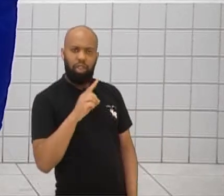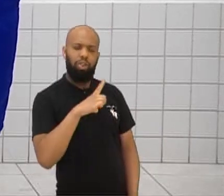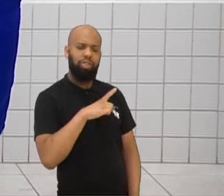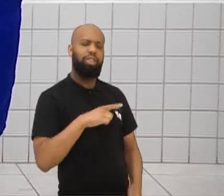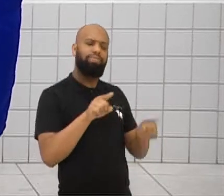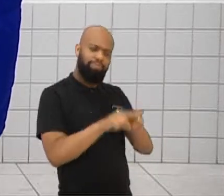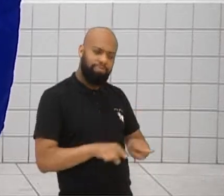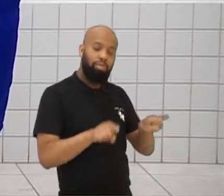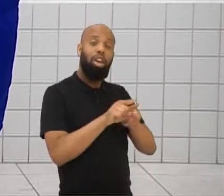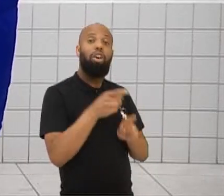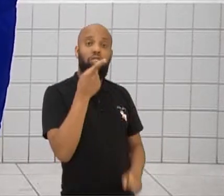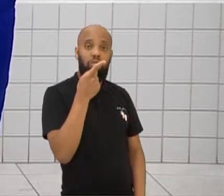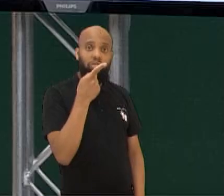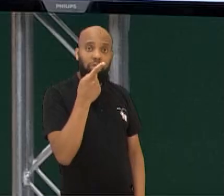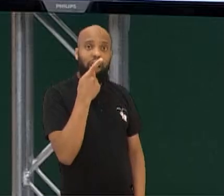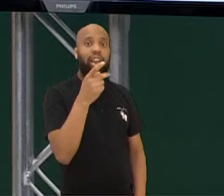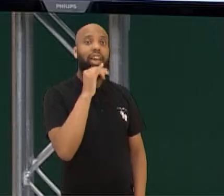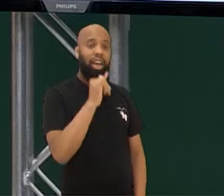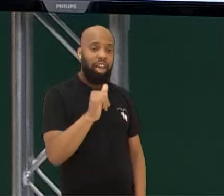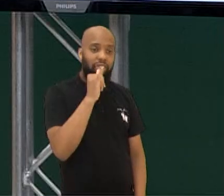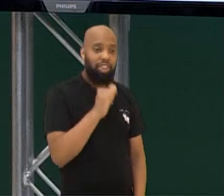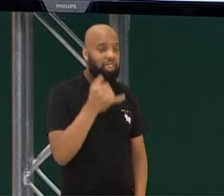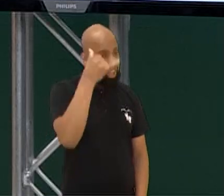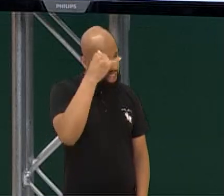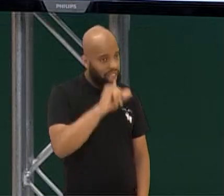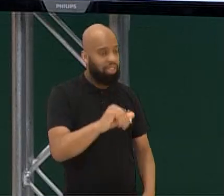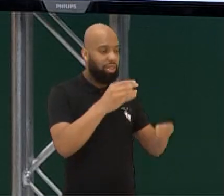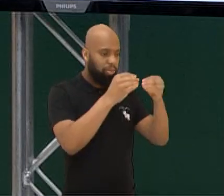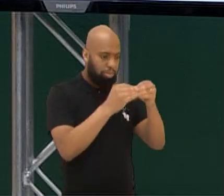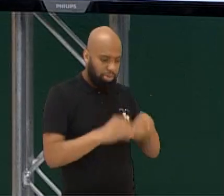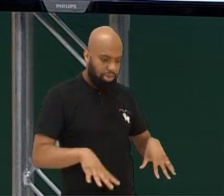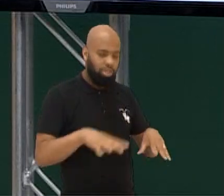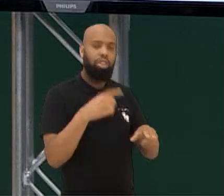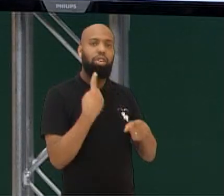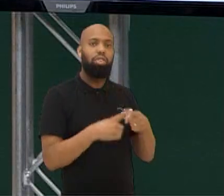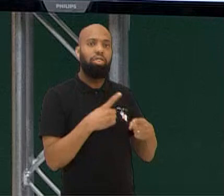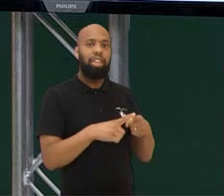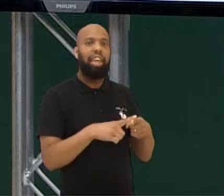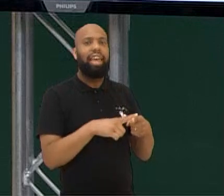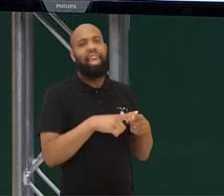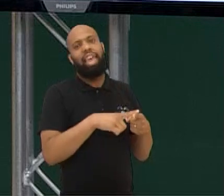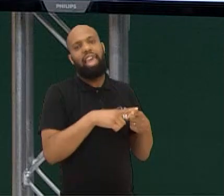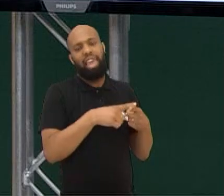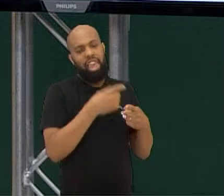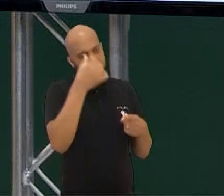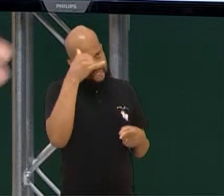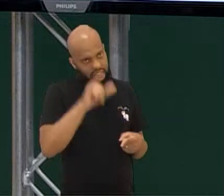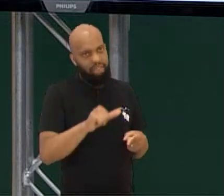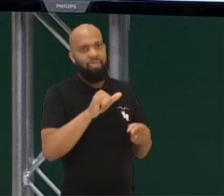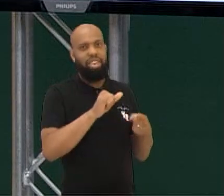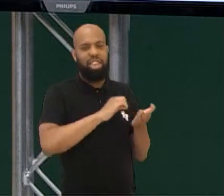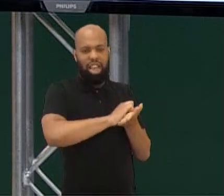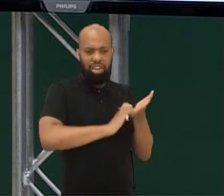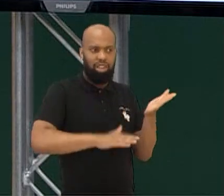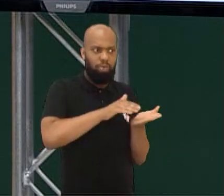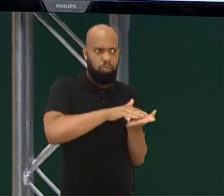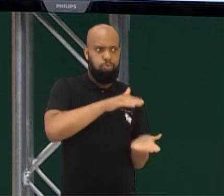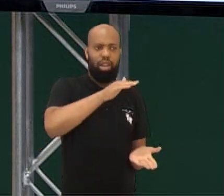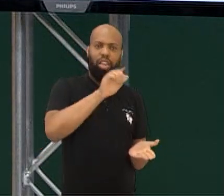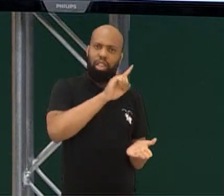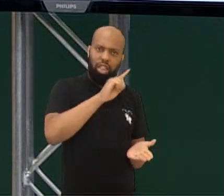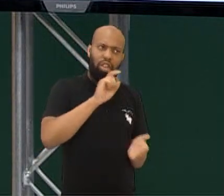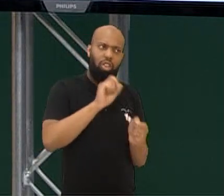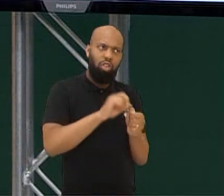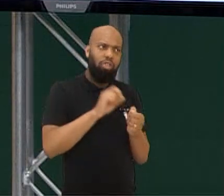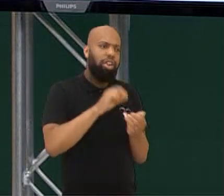você não tenha nenhum prejuízo, não tenha suas atividades acumuladas e consiga fazer tudo dentro dos